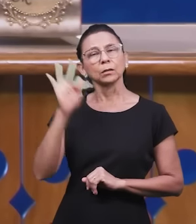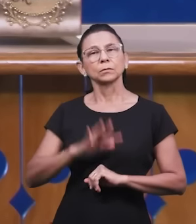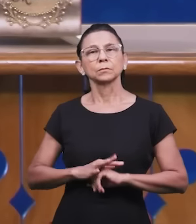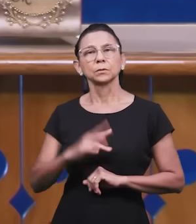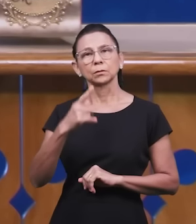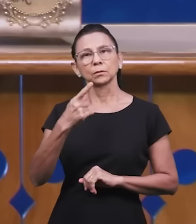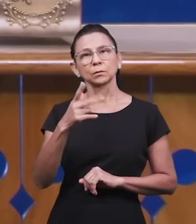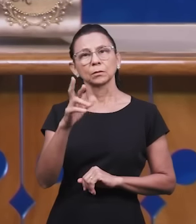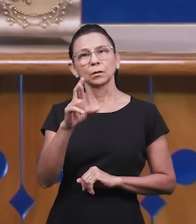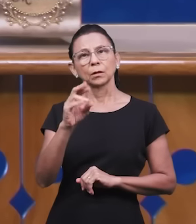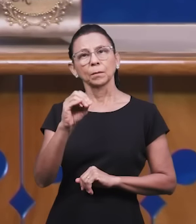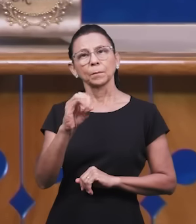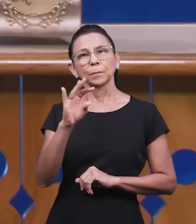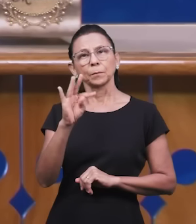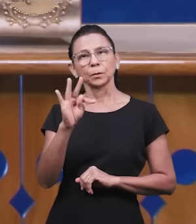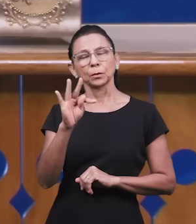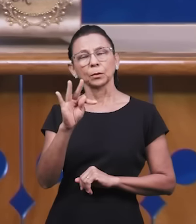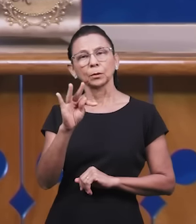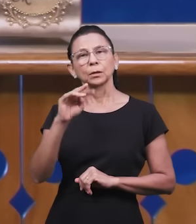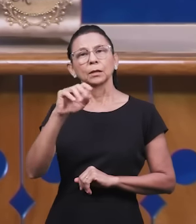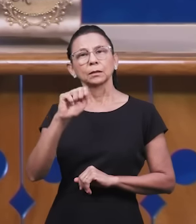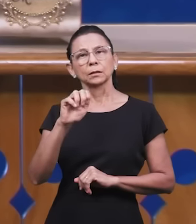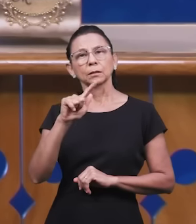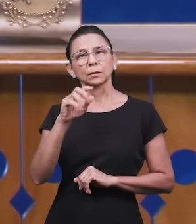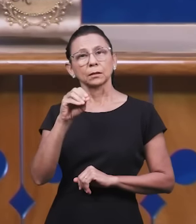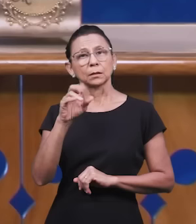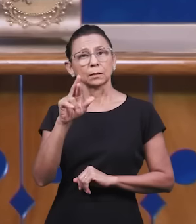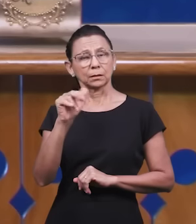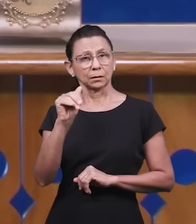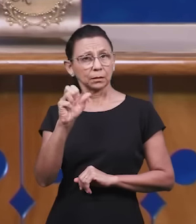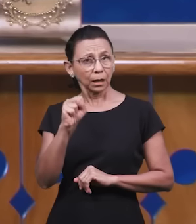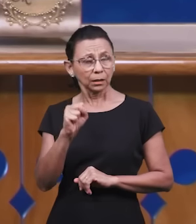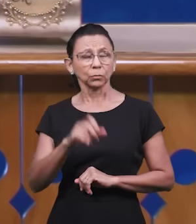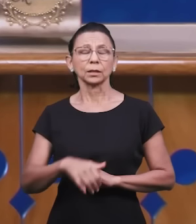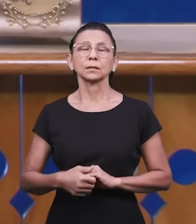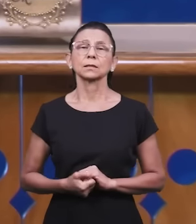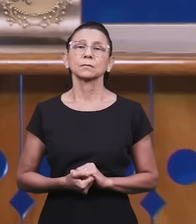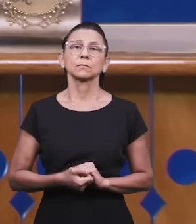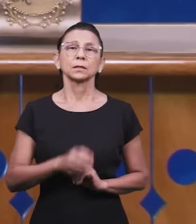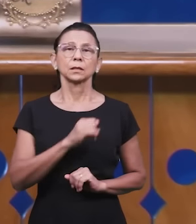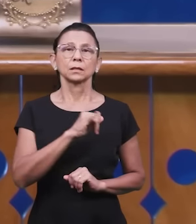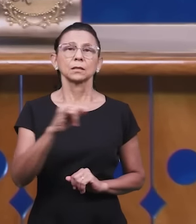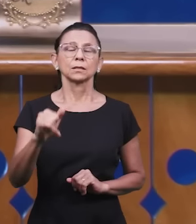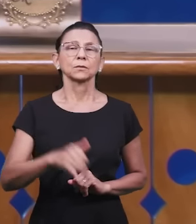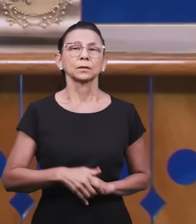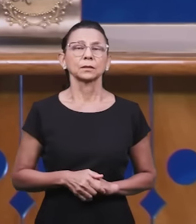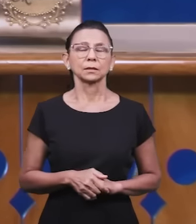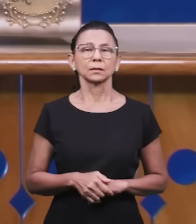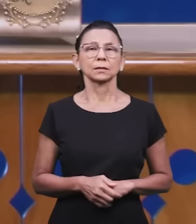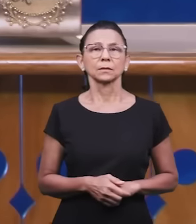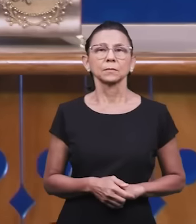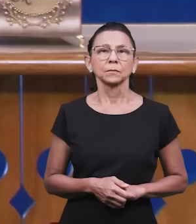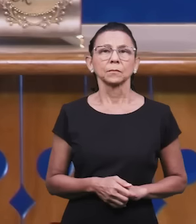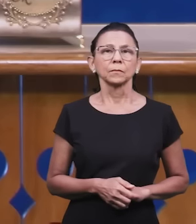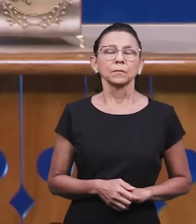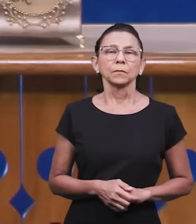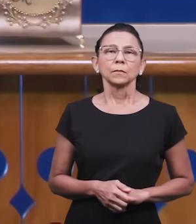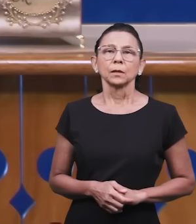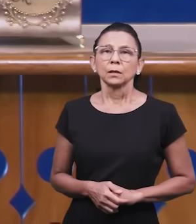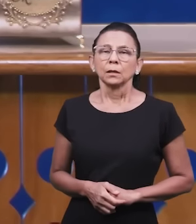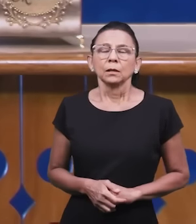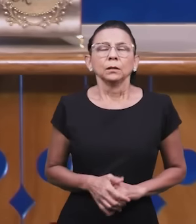ele muda esse paradigma. Então, ele coloca agora uma máxima dizendo assim, o homem é a medida de todas as coisas,